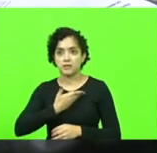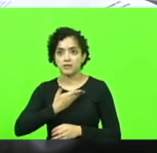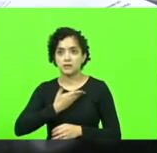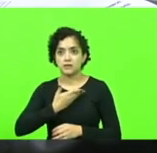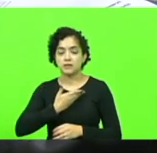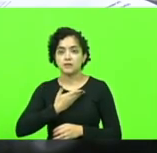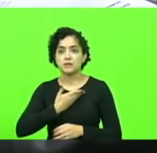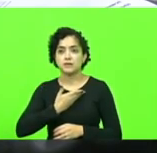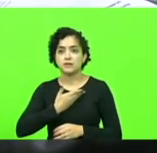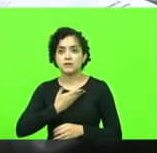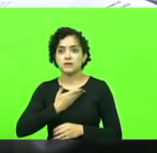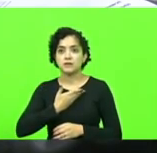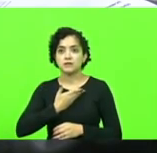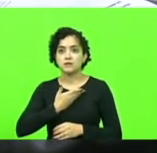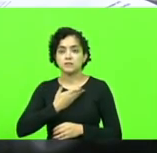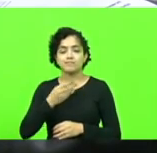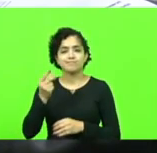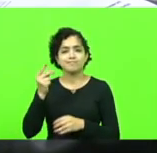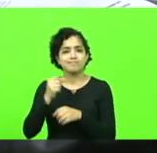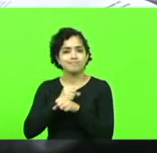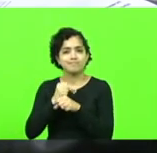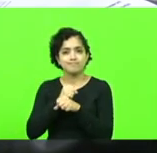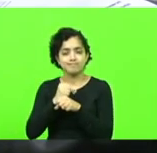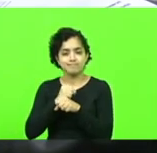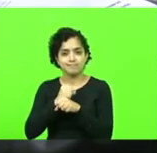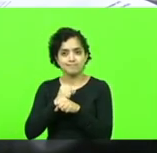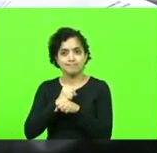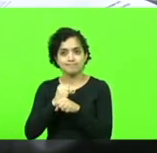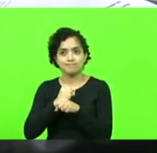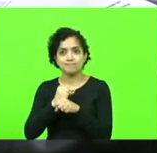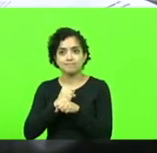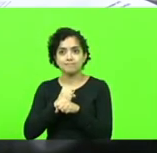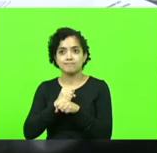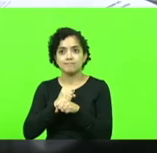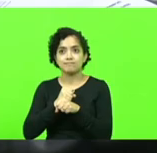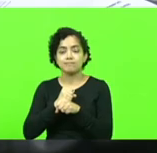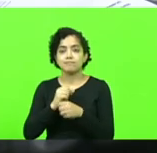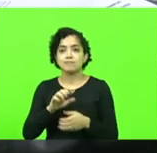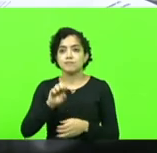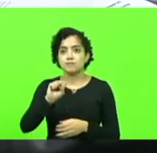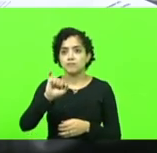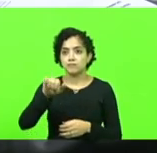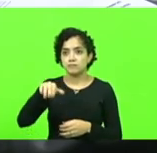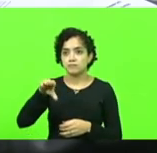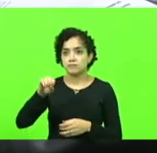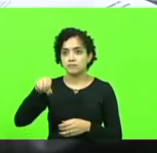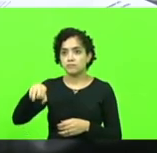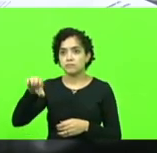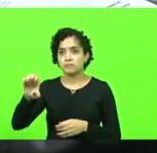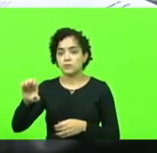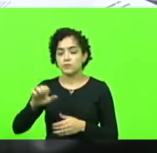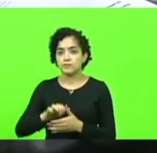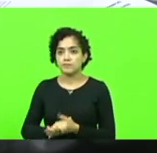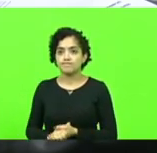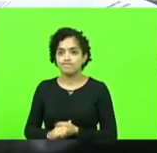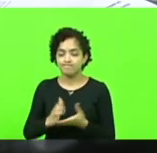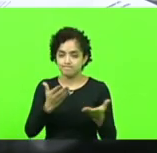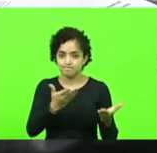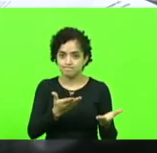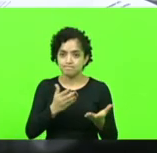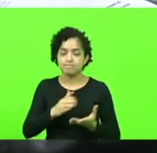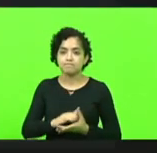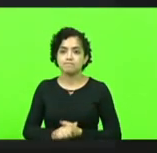parceira de tantos anos na APAES de Jaraguá do Sul, a Simone Ortmann. Palavra é sua,